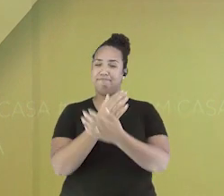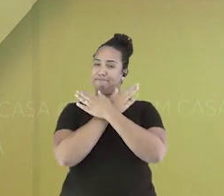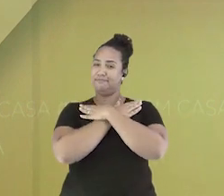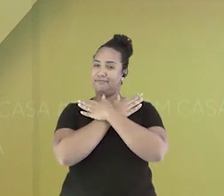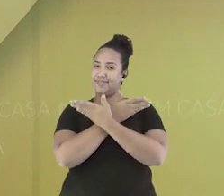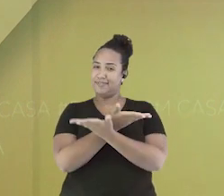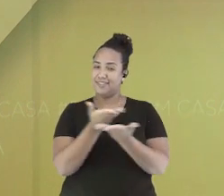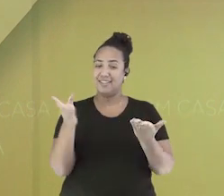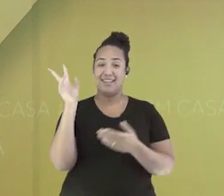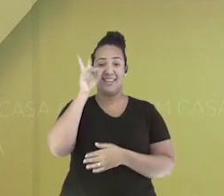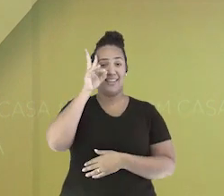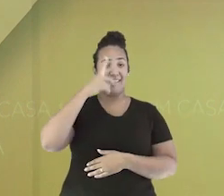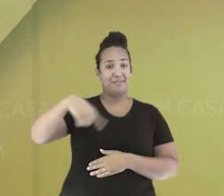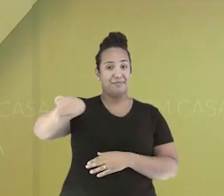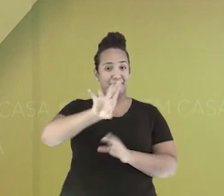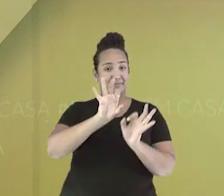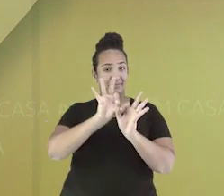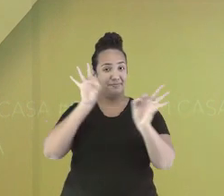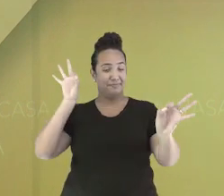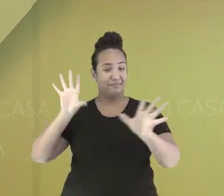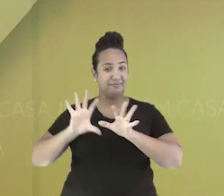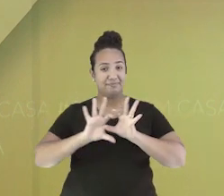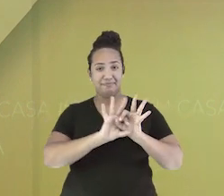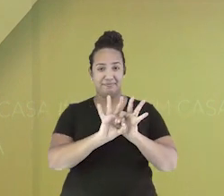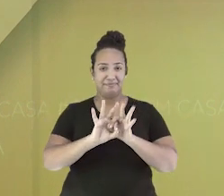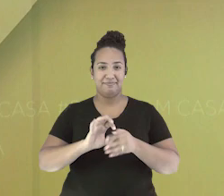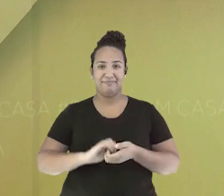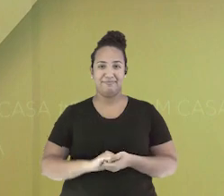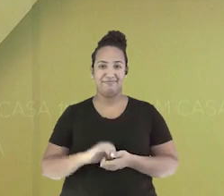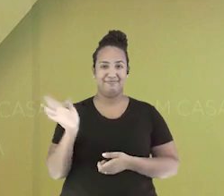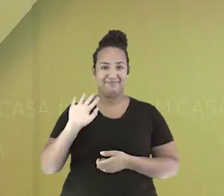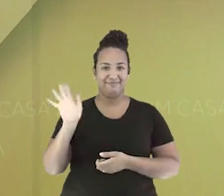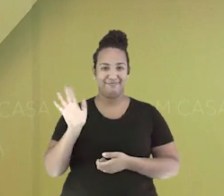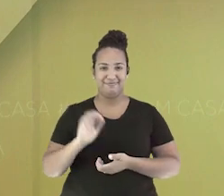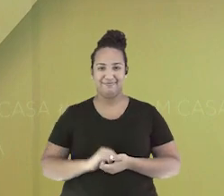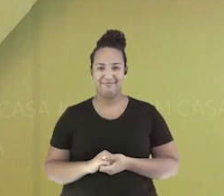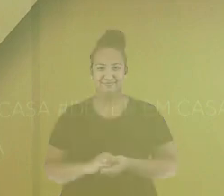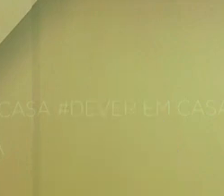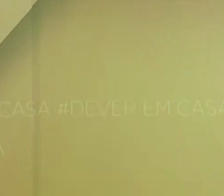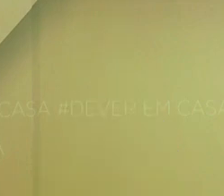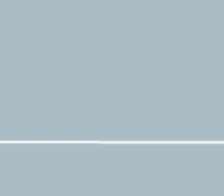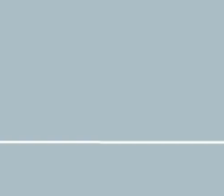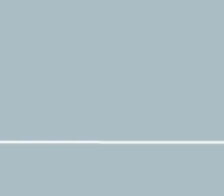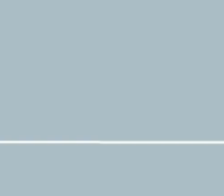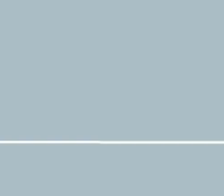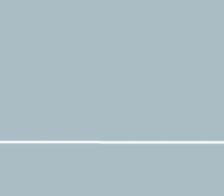grande abraço para vocês e não se esqueçam, mesmo distantes, estamos juntos. Tchau, gente!